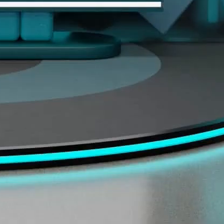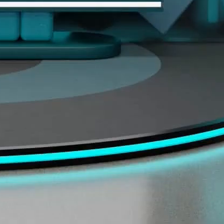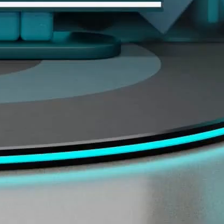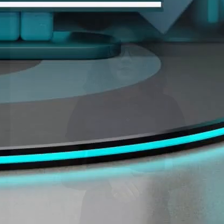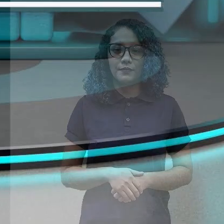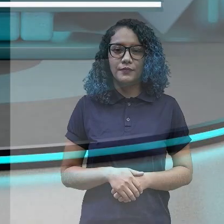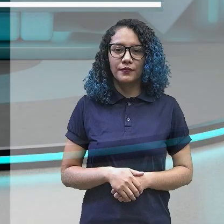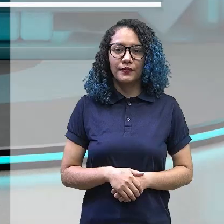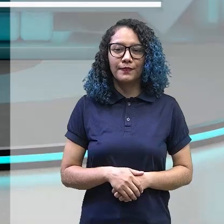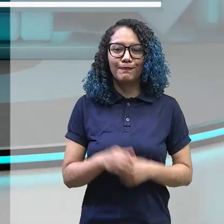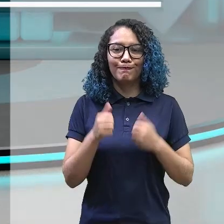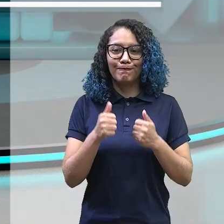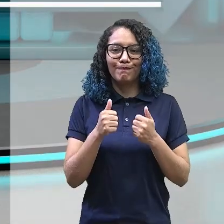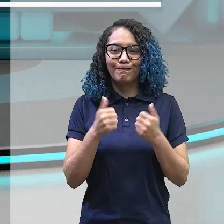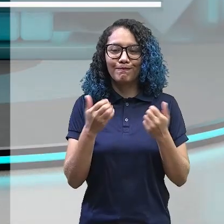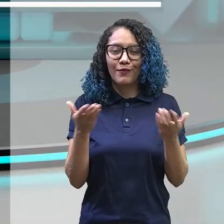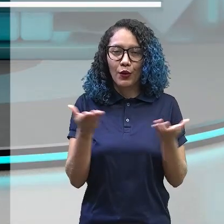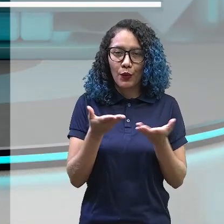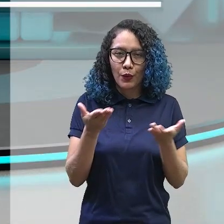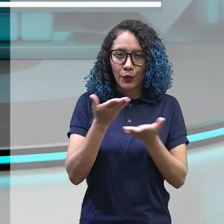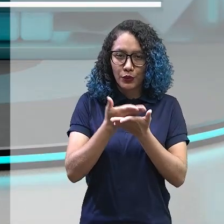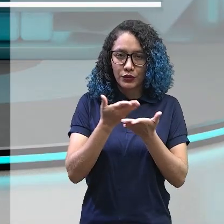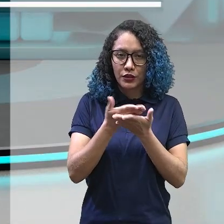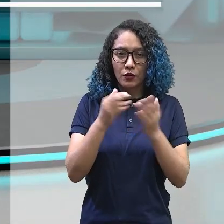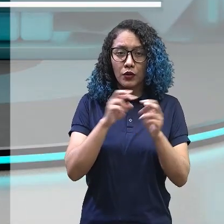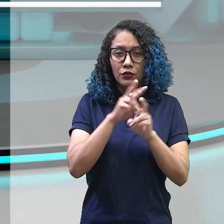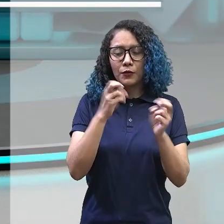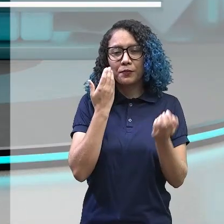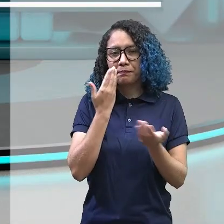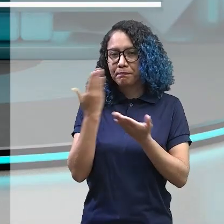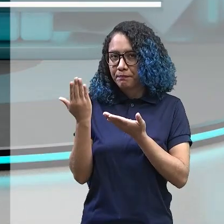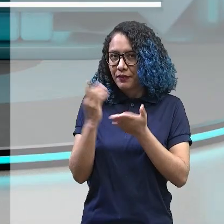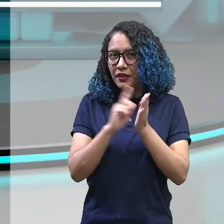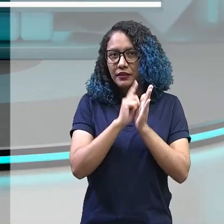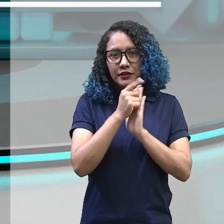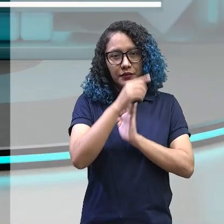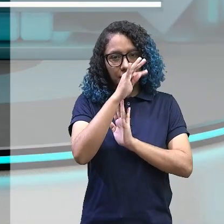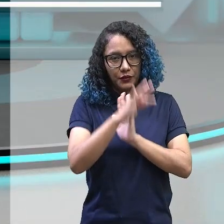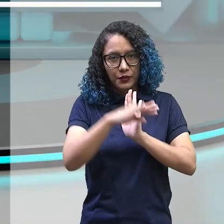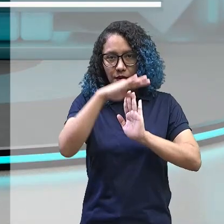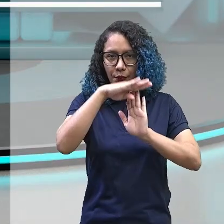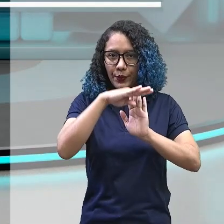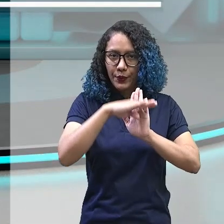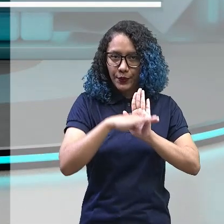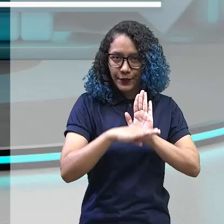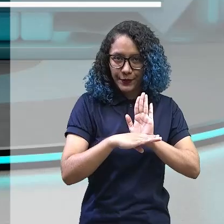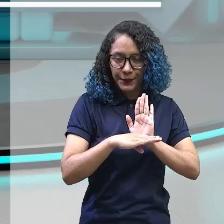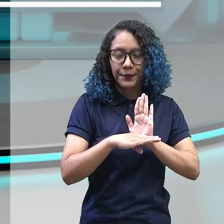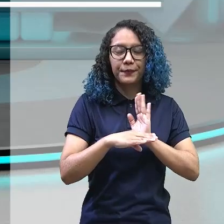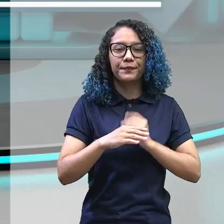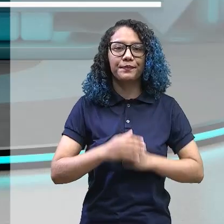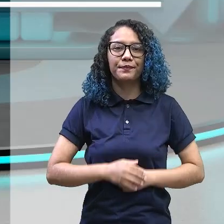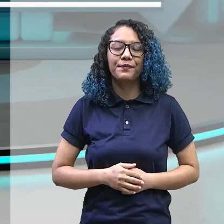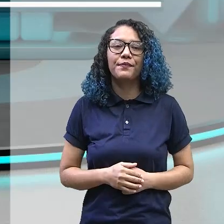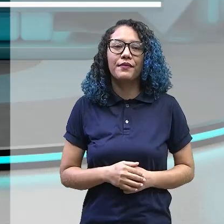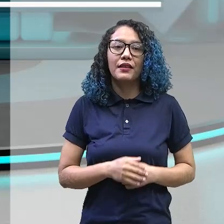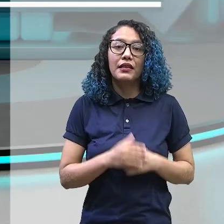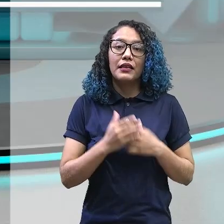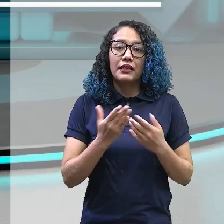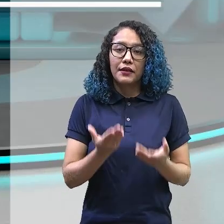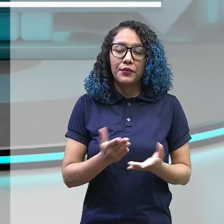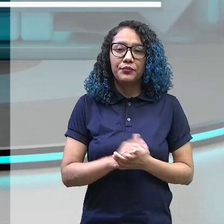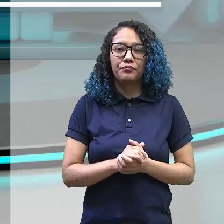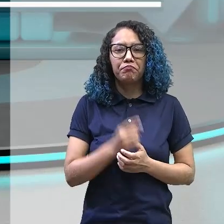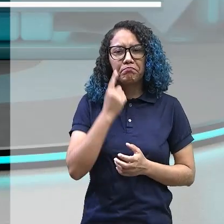Muito bem, então a nossa aula hoje é sobre o gênero textual normativo, né? Então, nós colocamos aqui